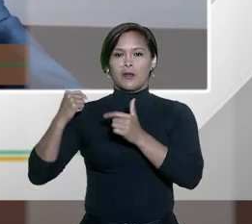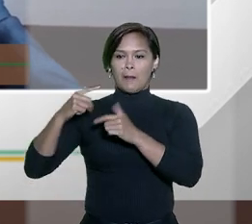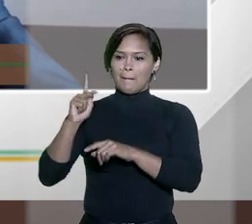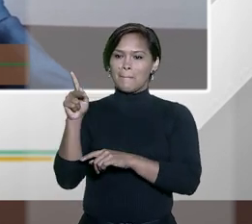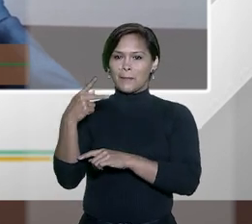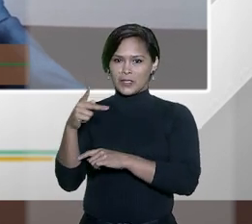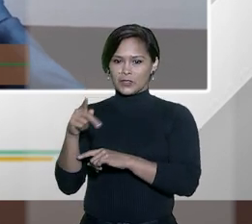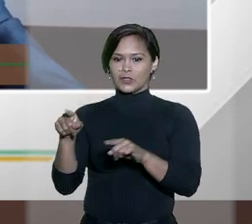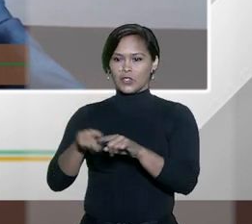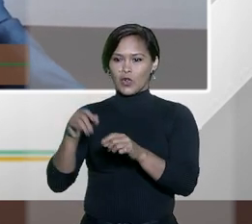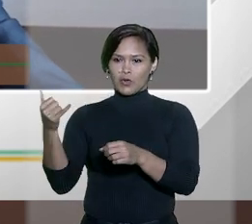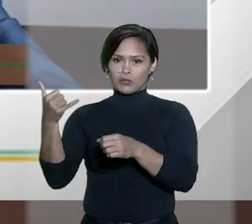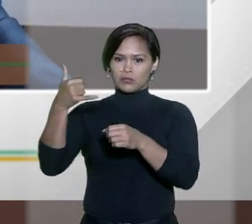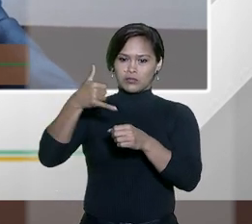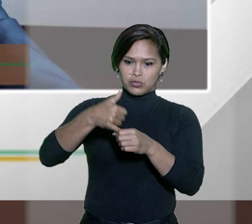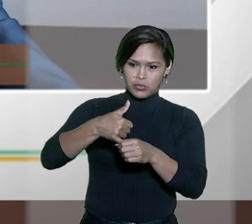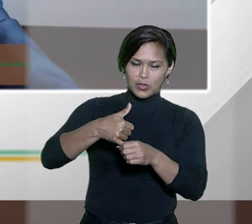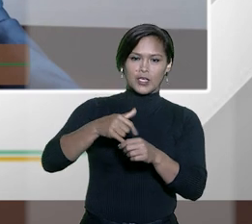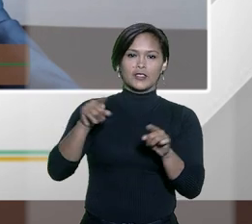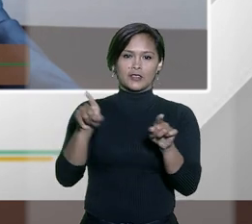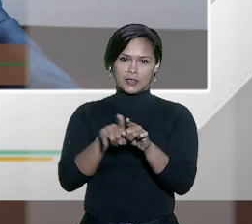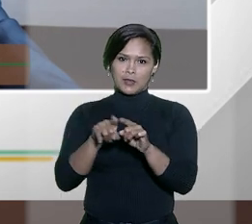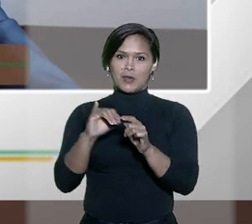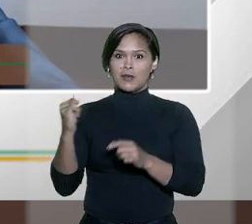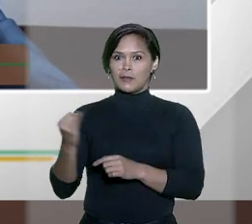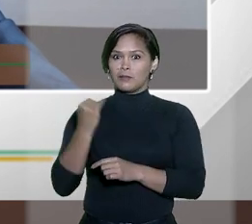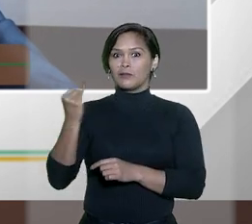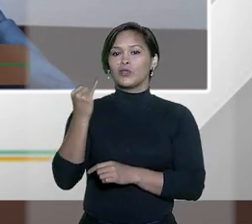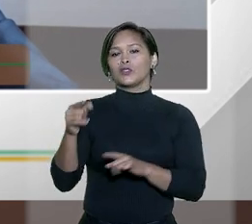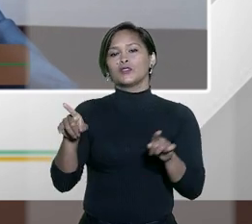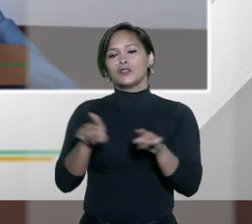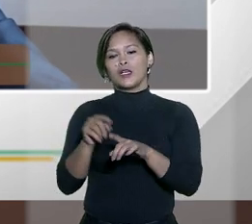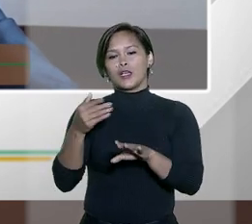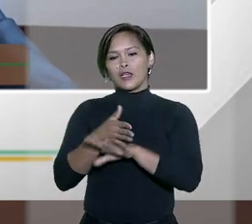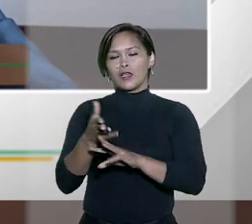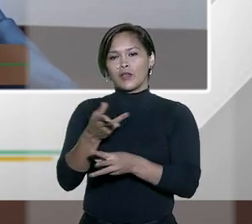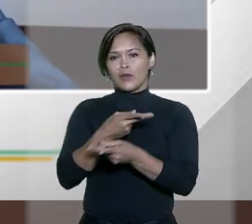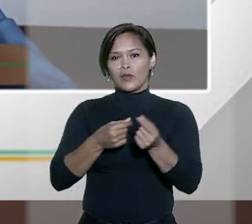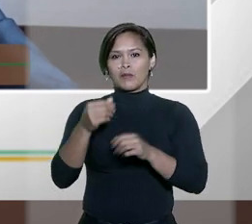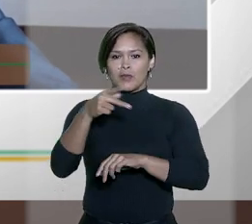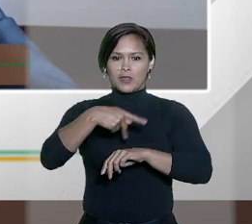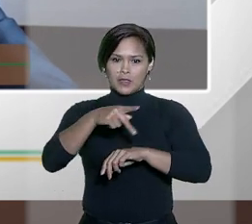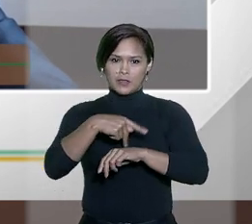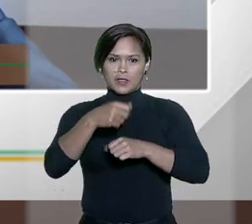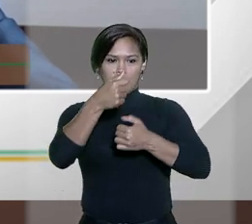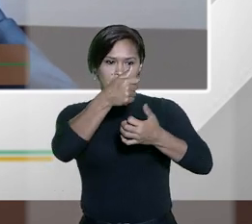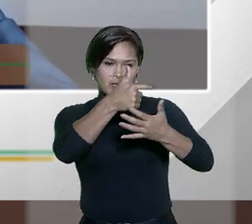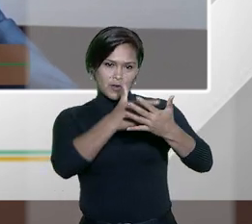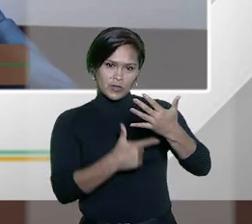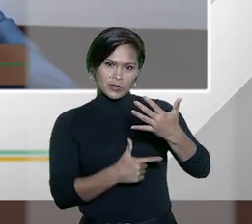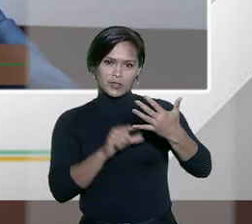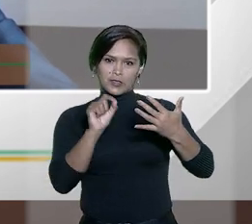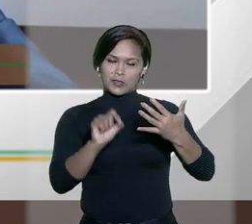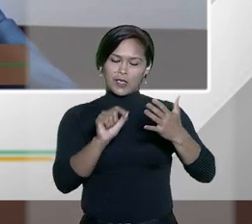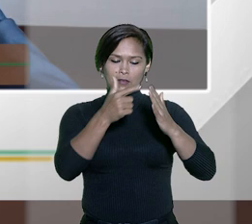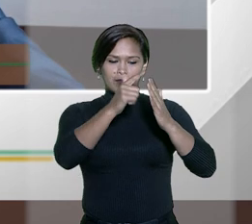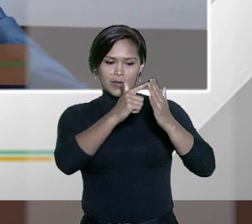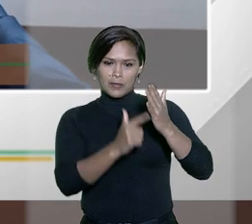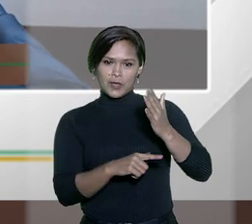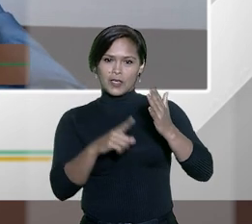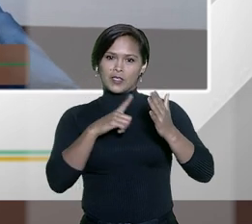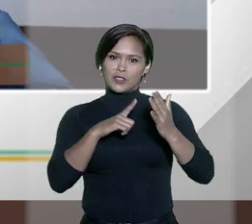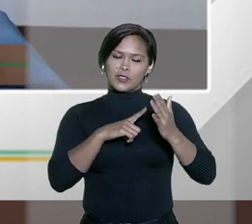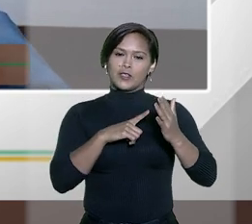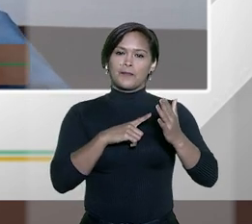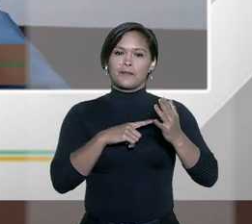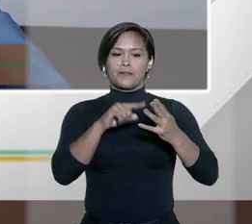que também é um tema, enfim, muito importante dentro da economia nacional. Eu listei para vocês aqui, enfim, que a